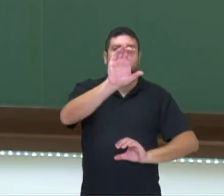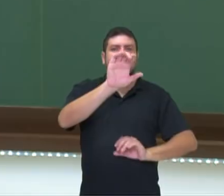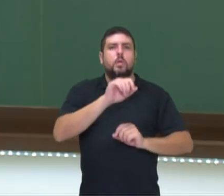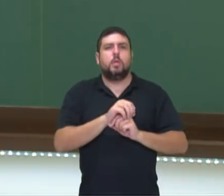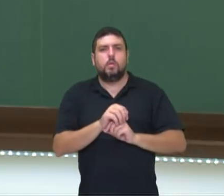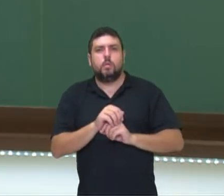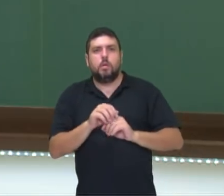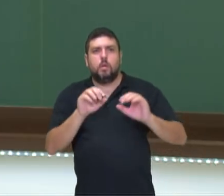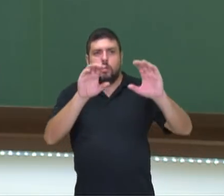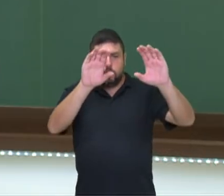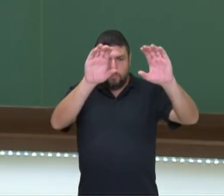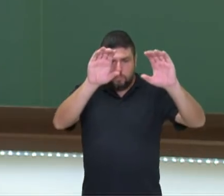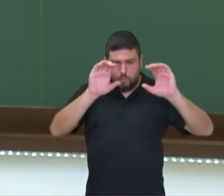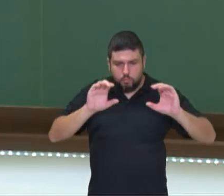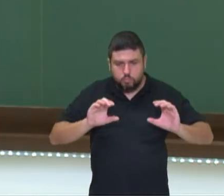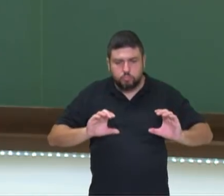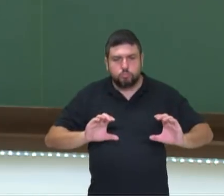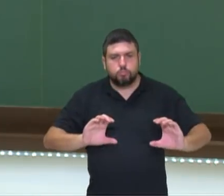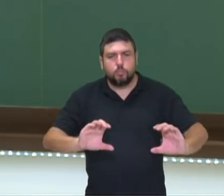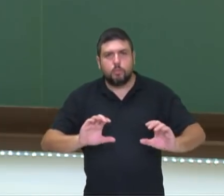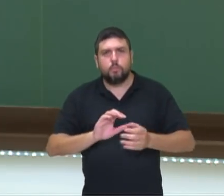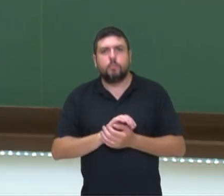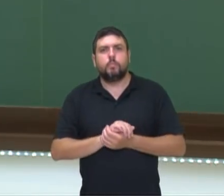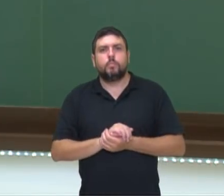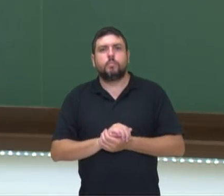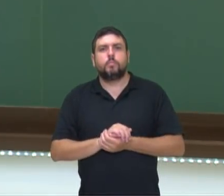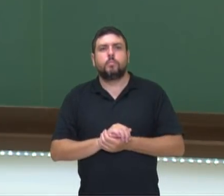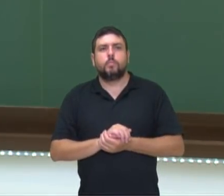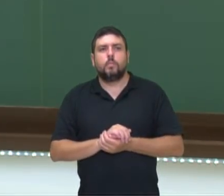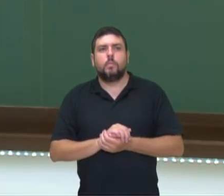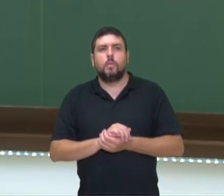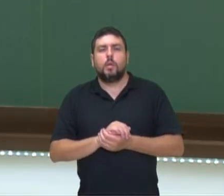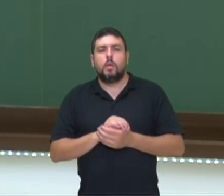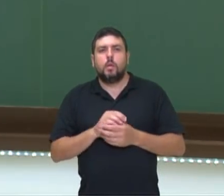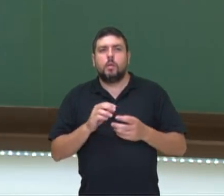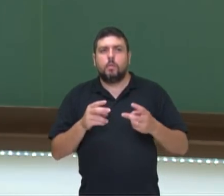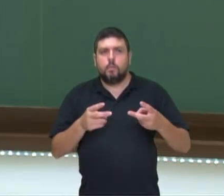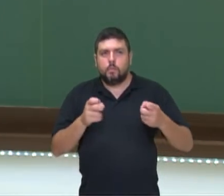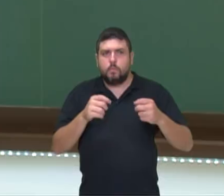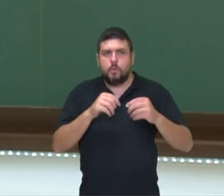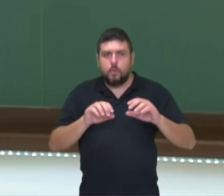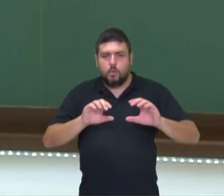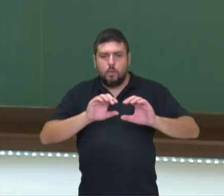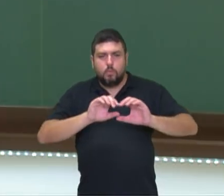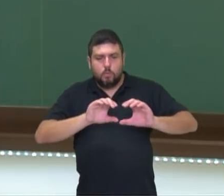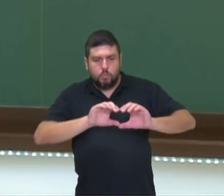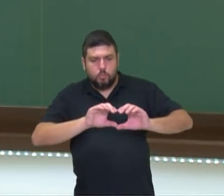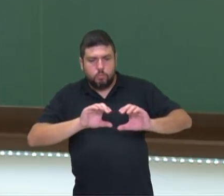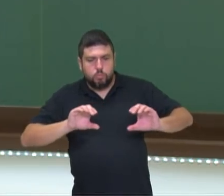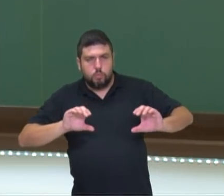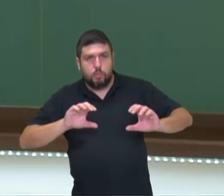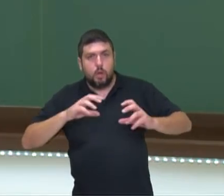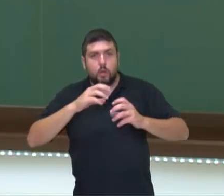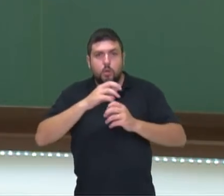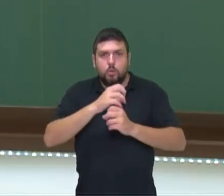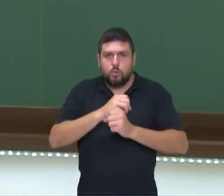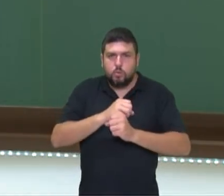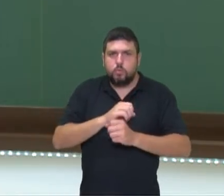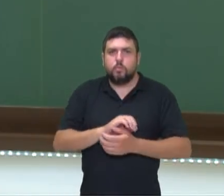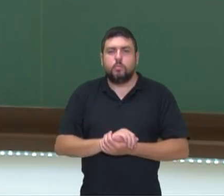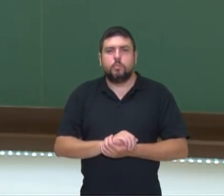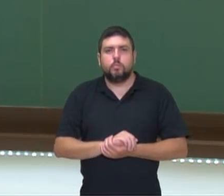ele tivesse no resultado, certo? Ó, o minuendo, desculpa, aqui a soma é o meu minuendo